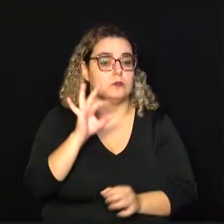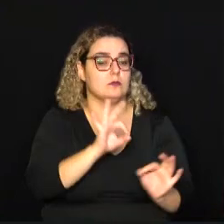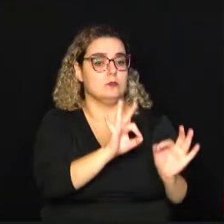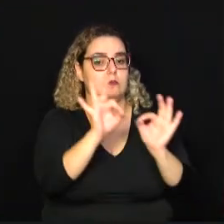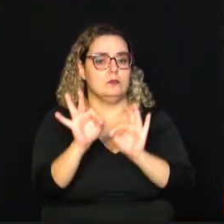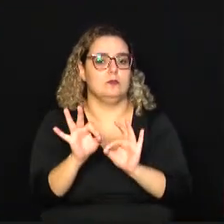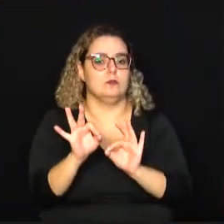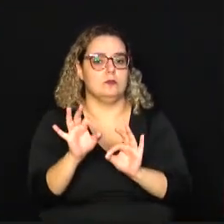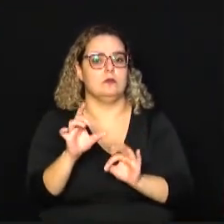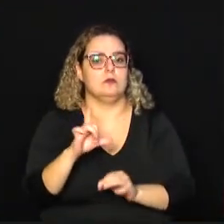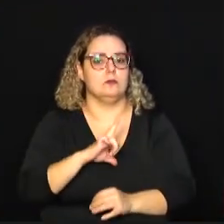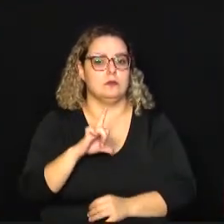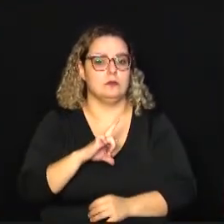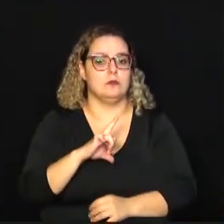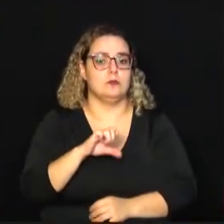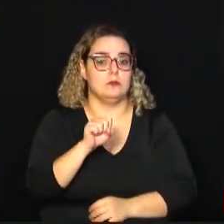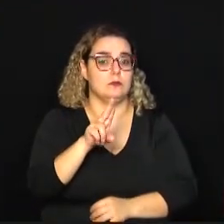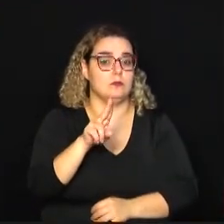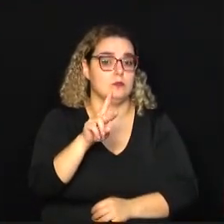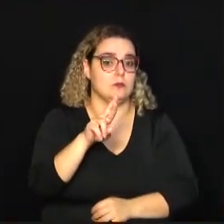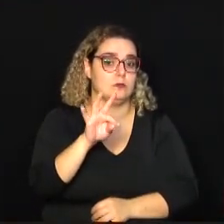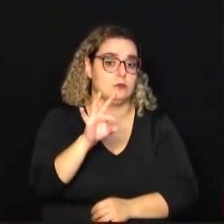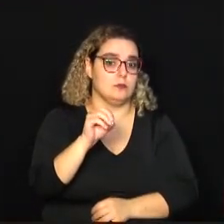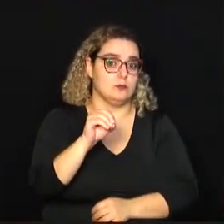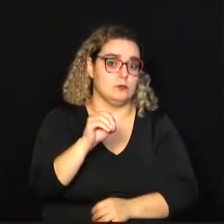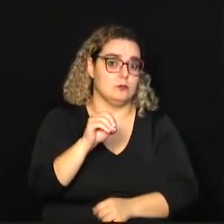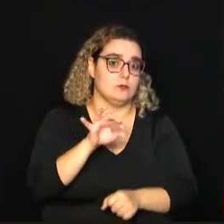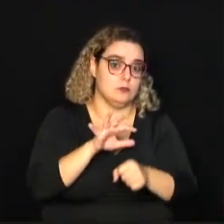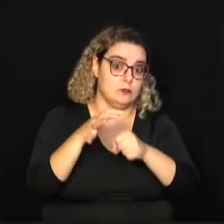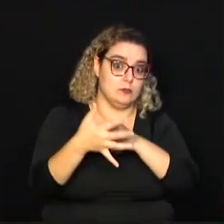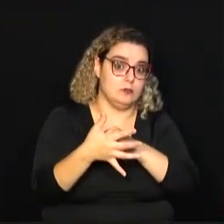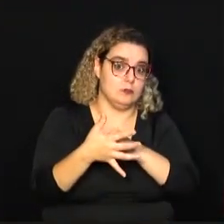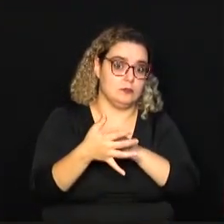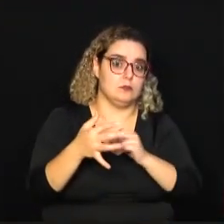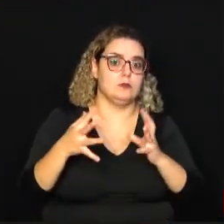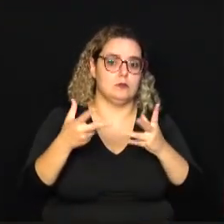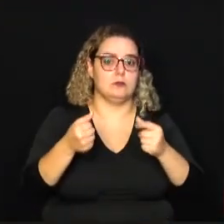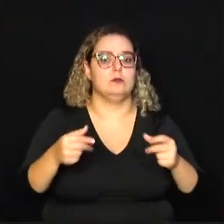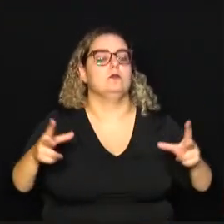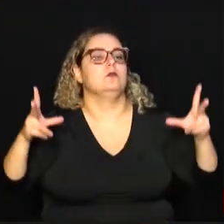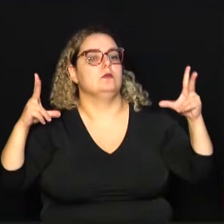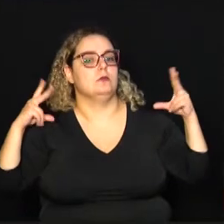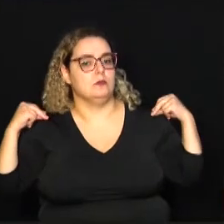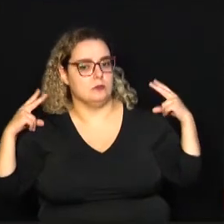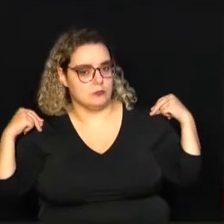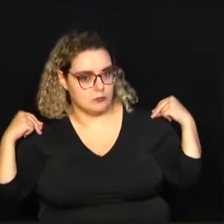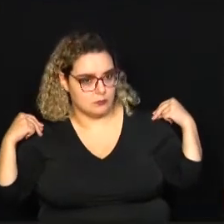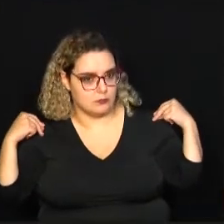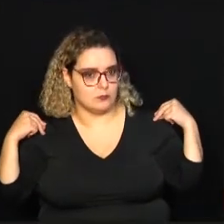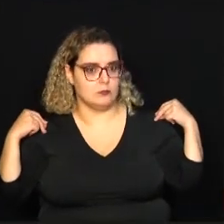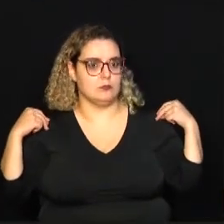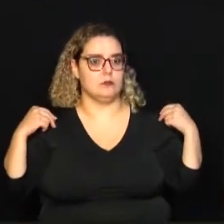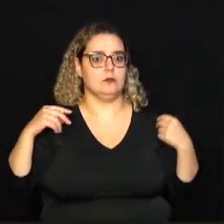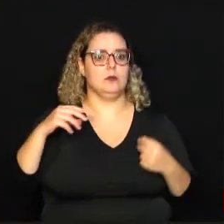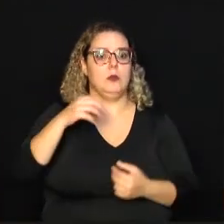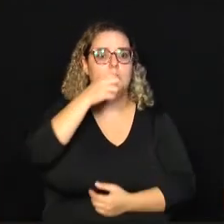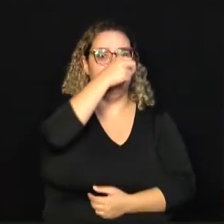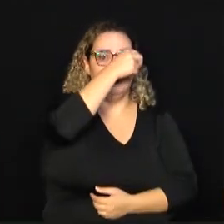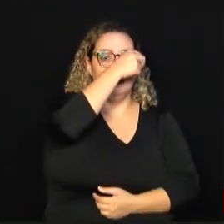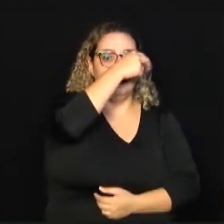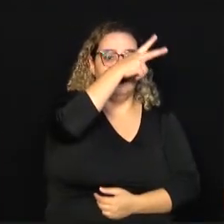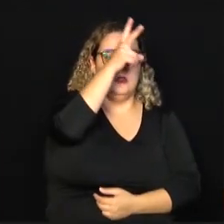um surto de Covid entre os motoristas da prefeitura. Não sei se você viu, foi